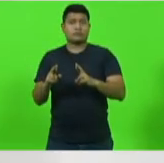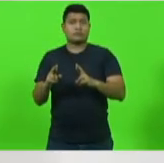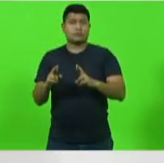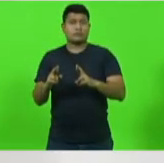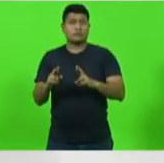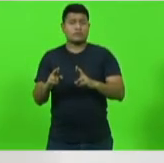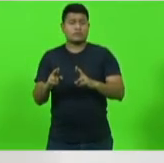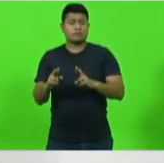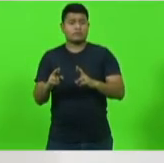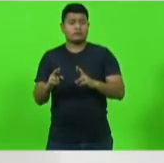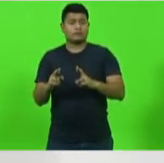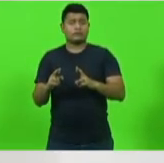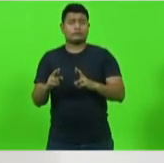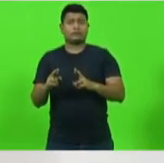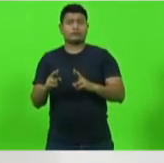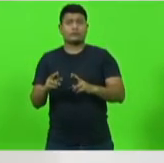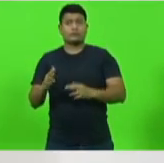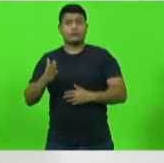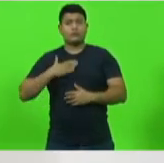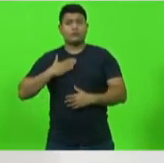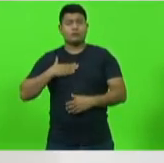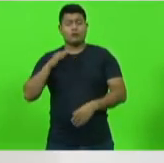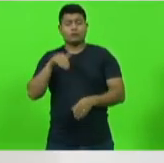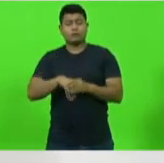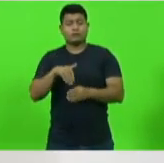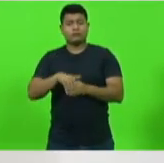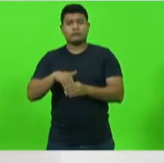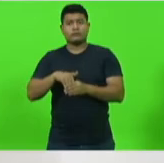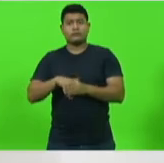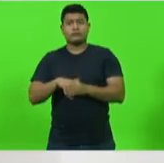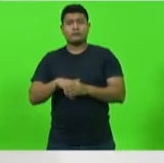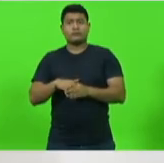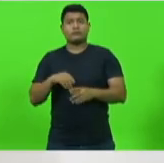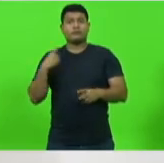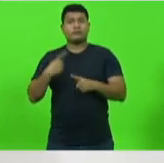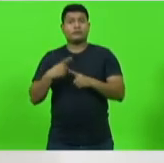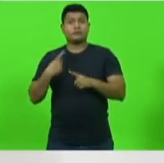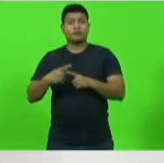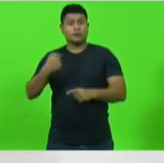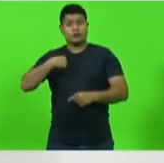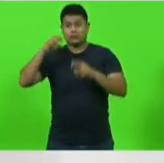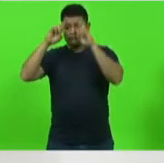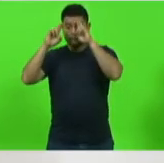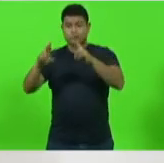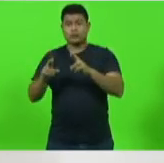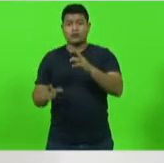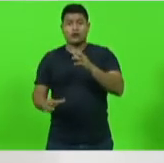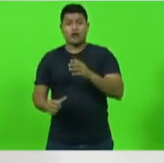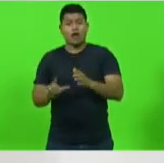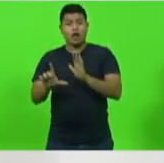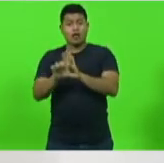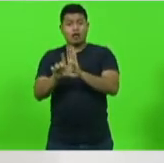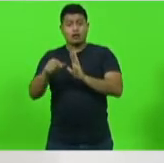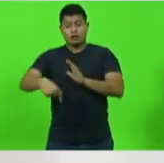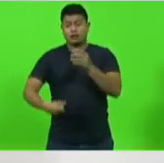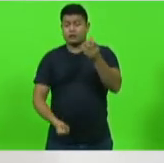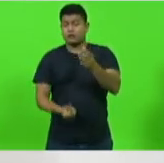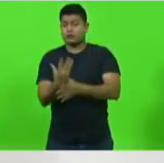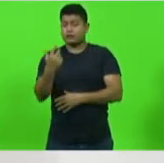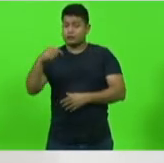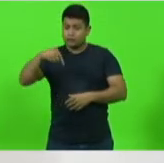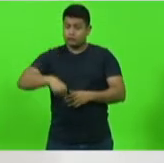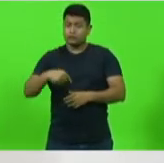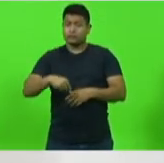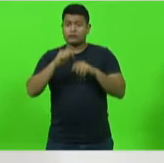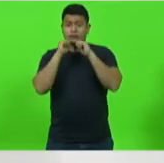Se eu respeito o meu voto ali, é porque eu respeito as leis que são criadas neste parlamento. Se fosse